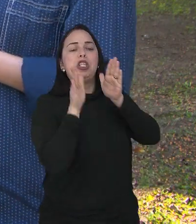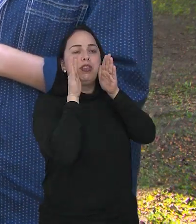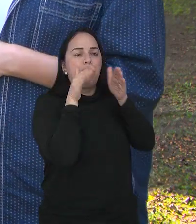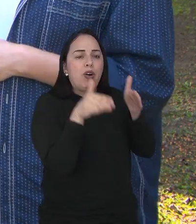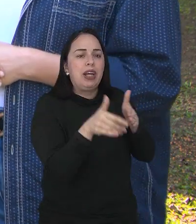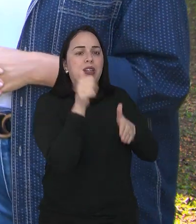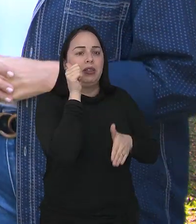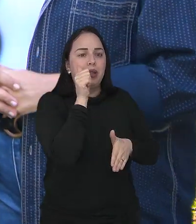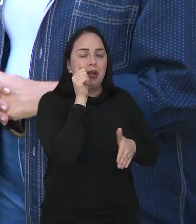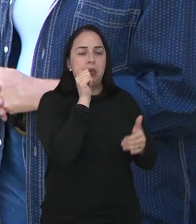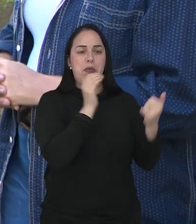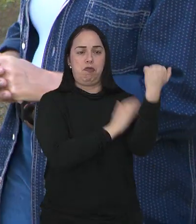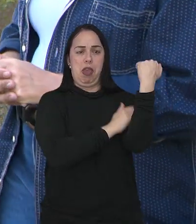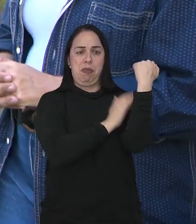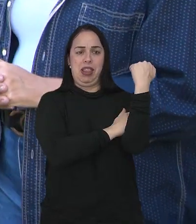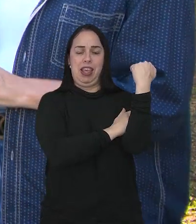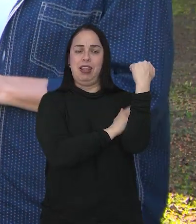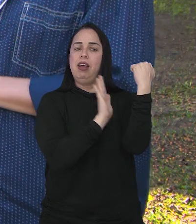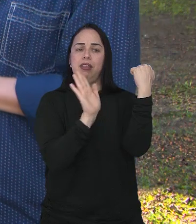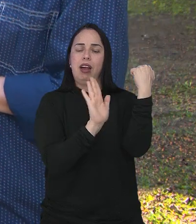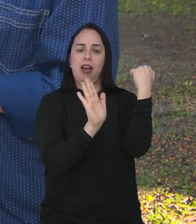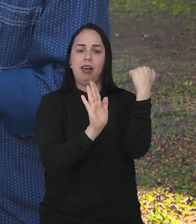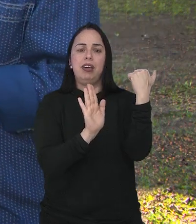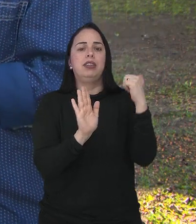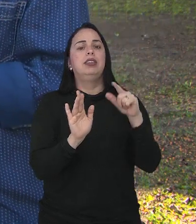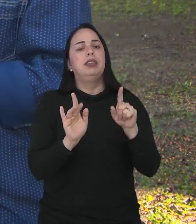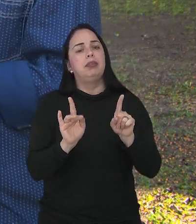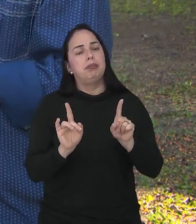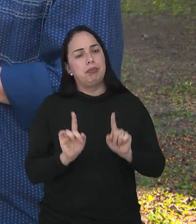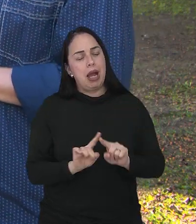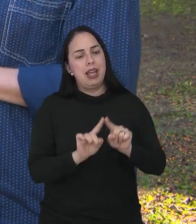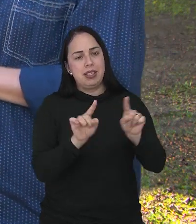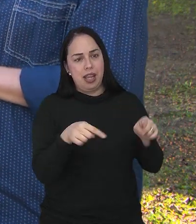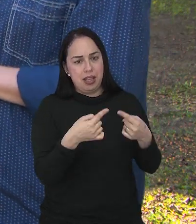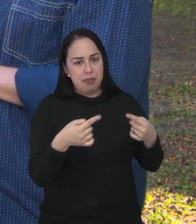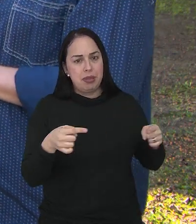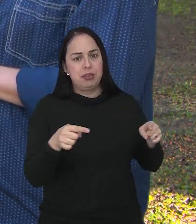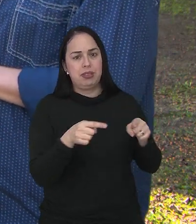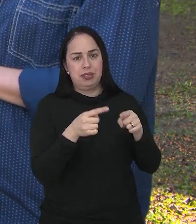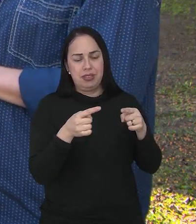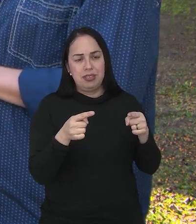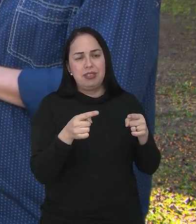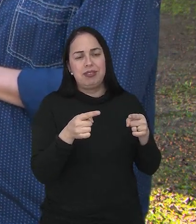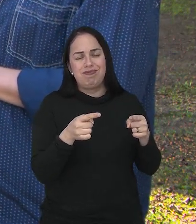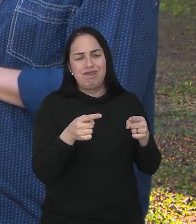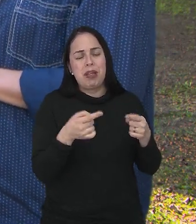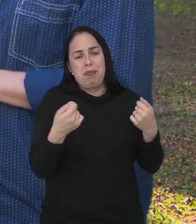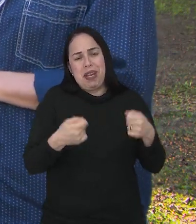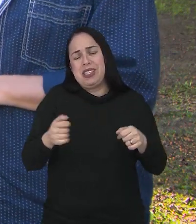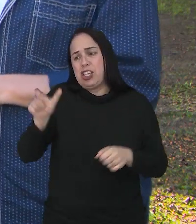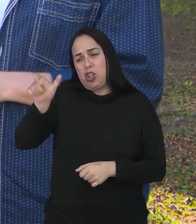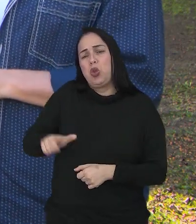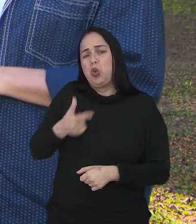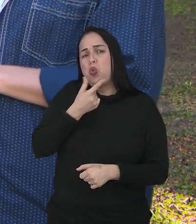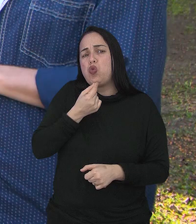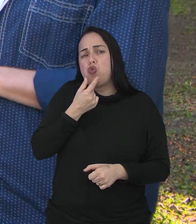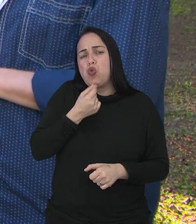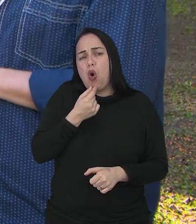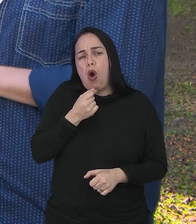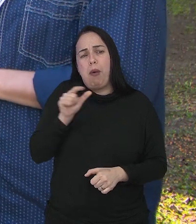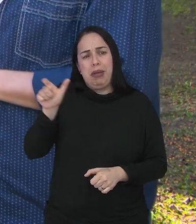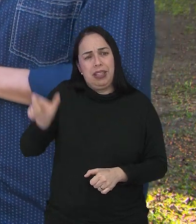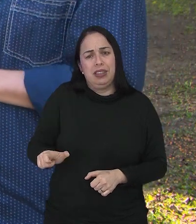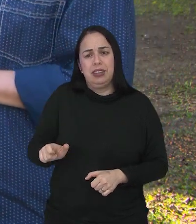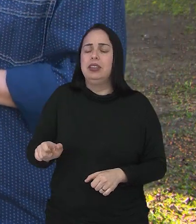não só feminista, né? Tem Não. alguns, até porque a música em si tem uma essência e precisa do homem também, tem coisa que é muito